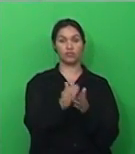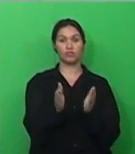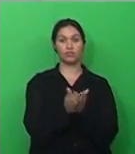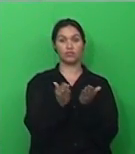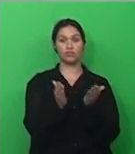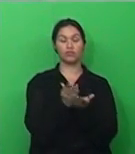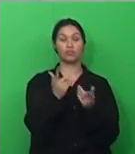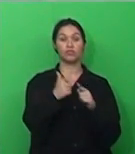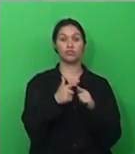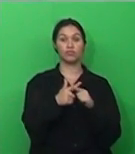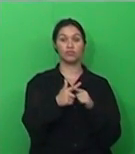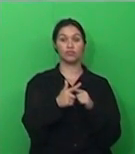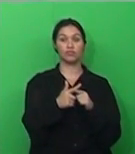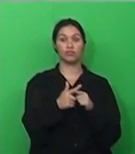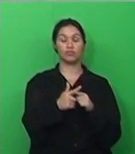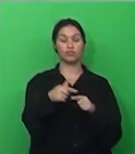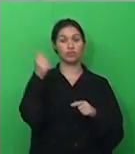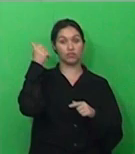evitando doenças